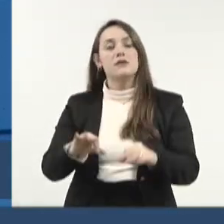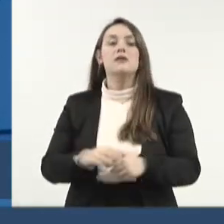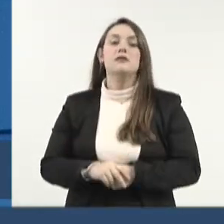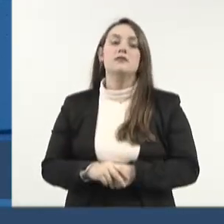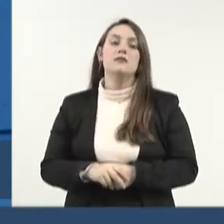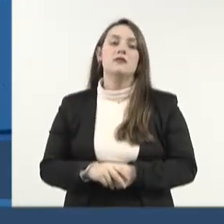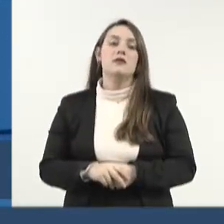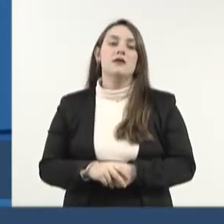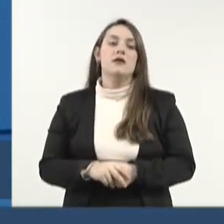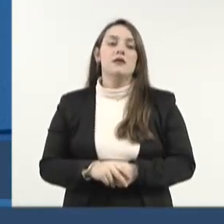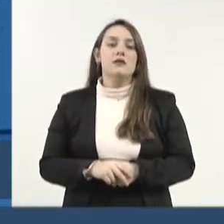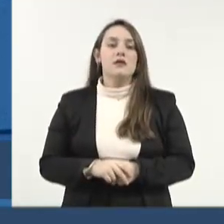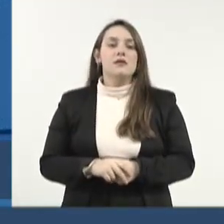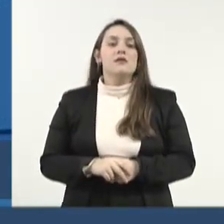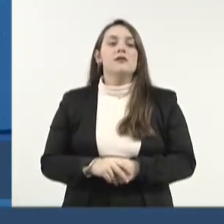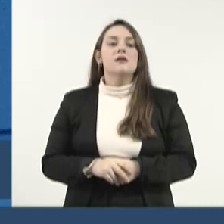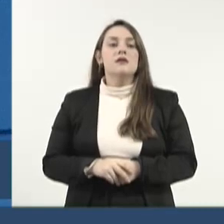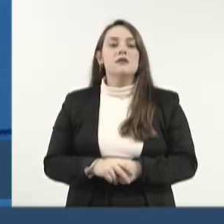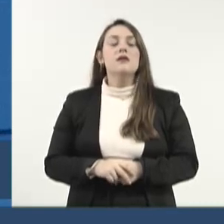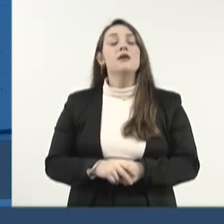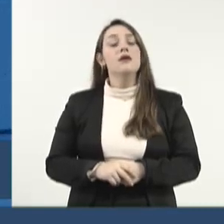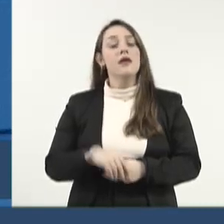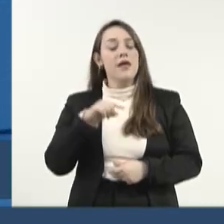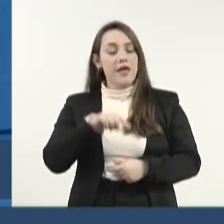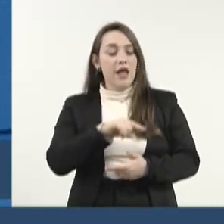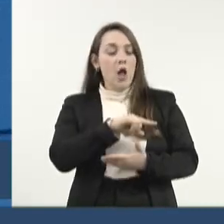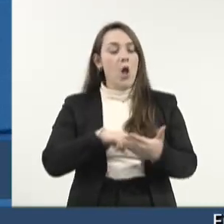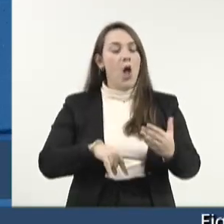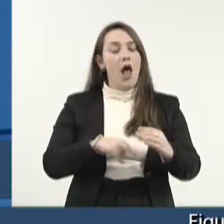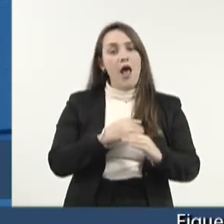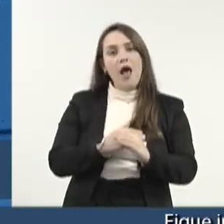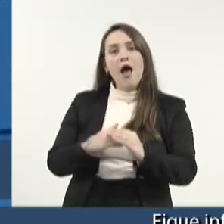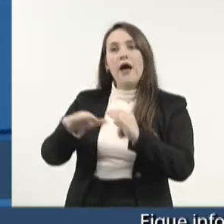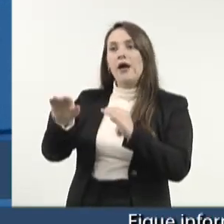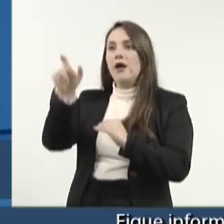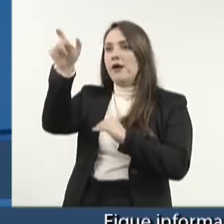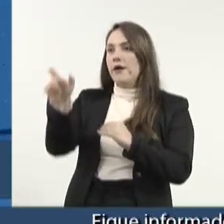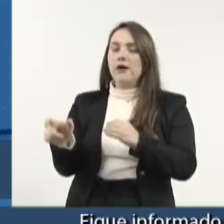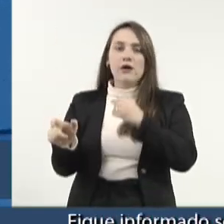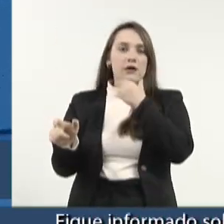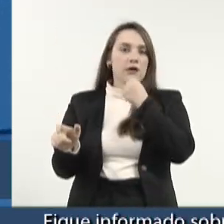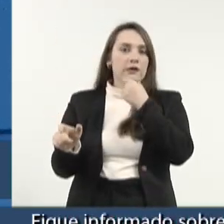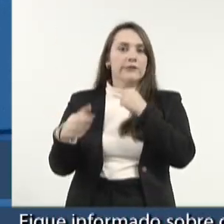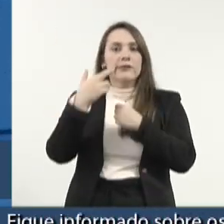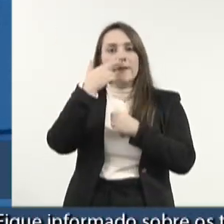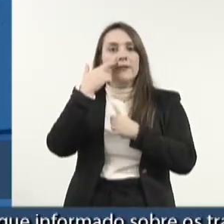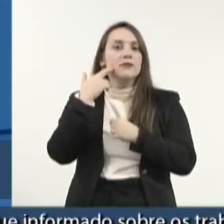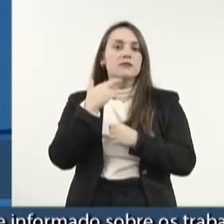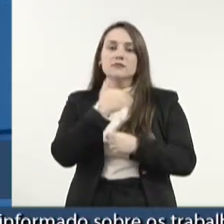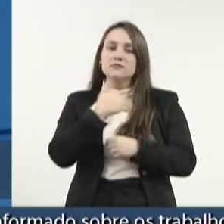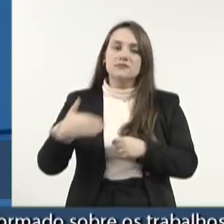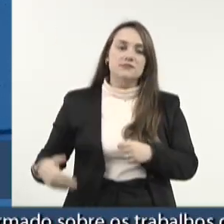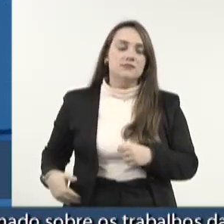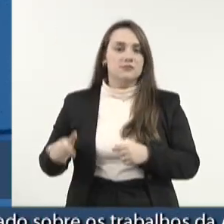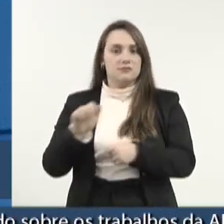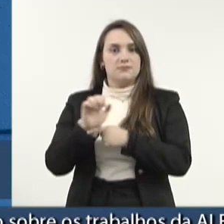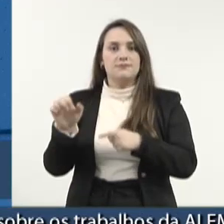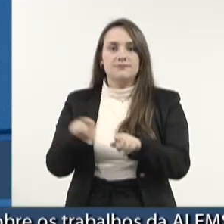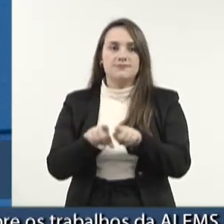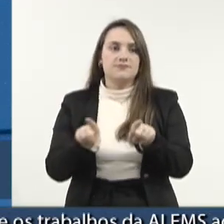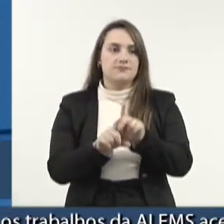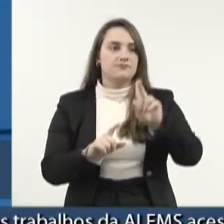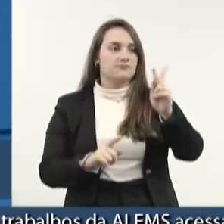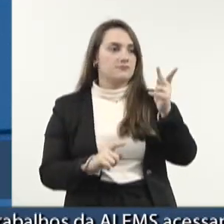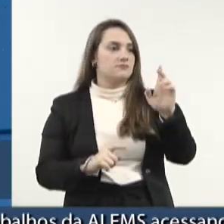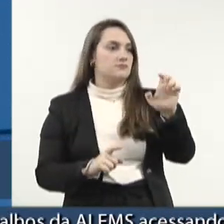colendo plenário, que seja encaminhado expediente deste Poder Legislativo ao excelentíssimo senhor Eduardo Rieder, governador do Estado, e ao excelentíssimo senhor L.